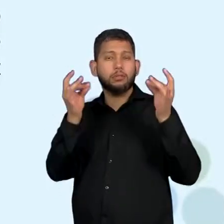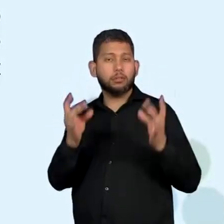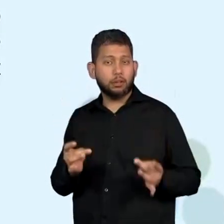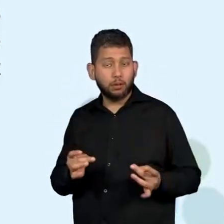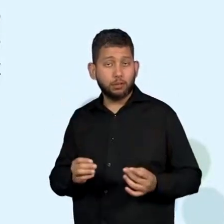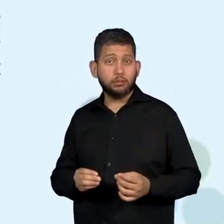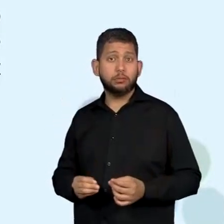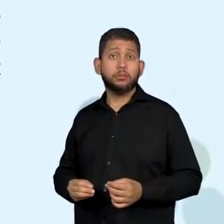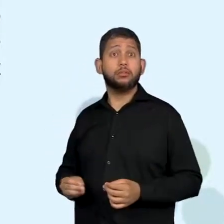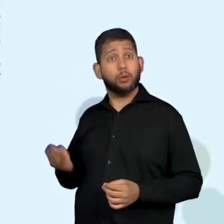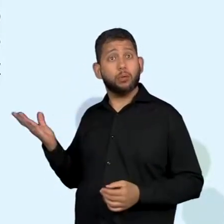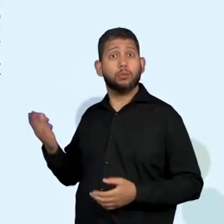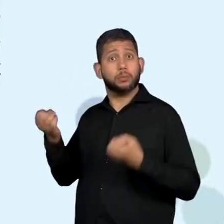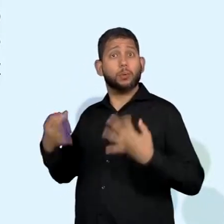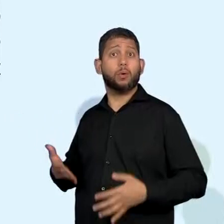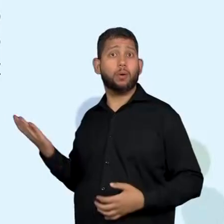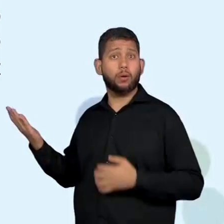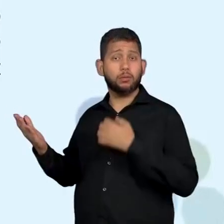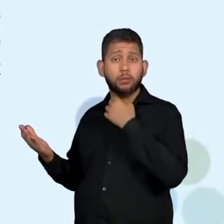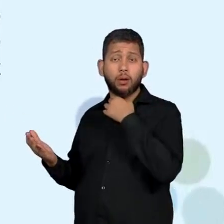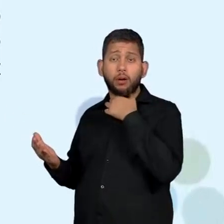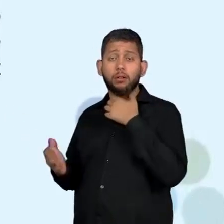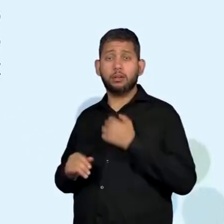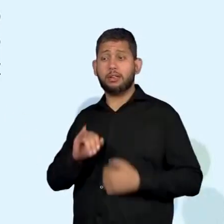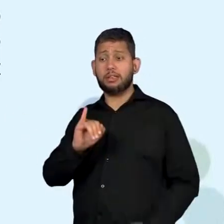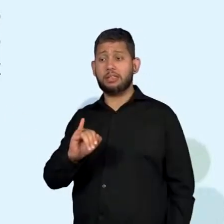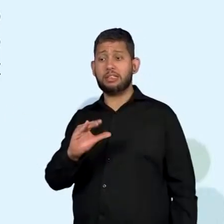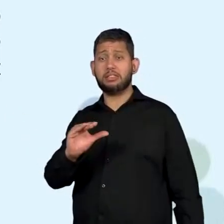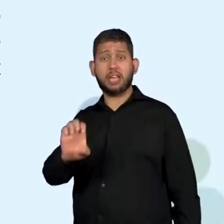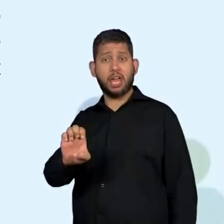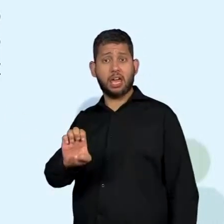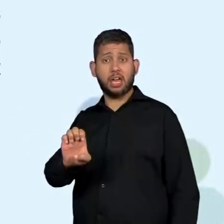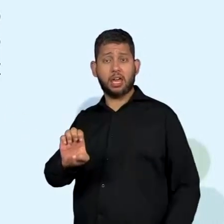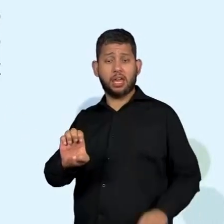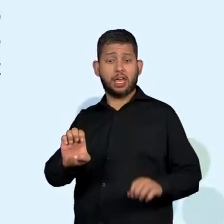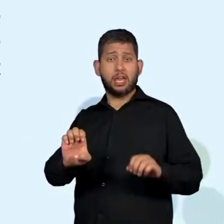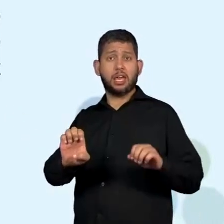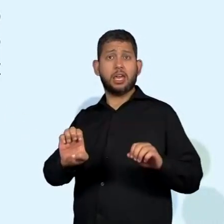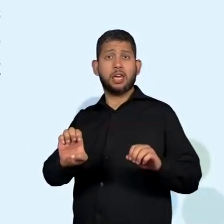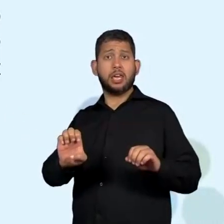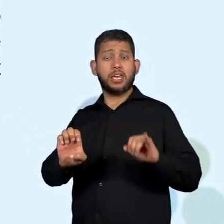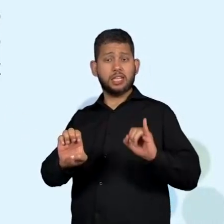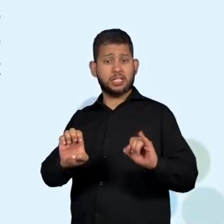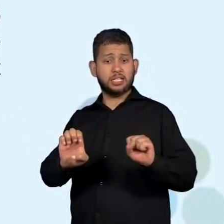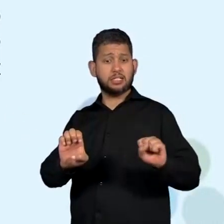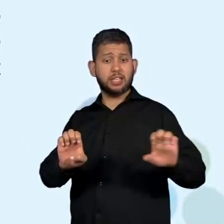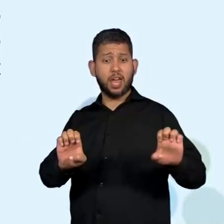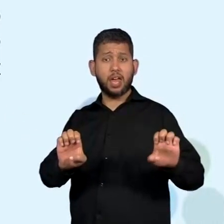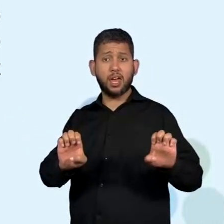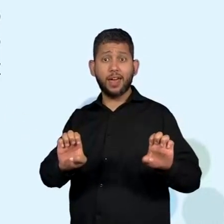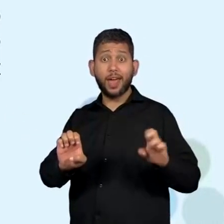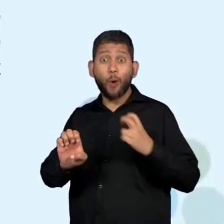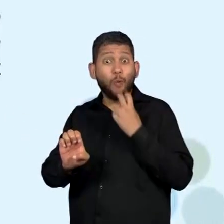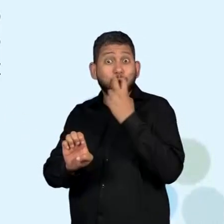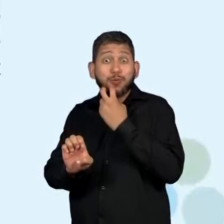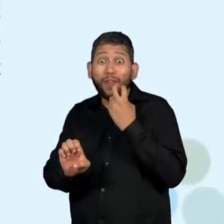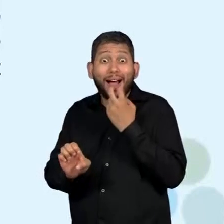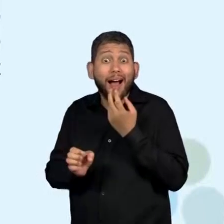iniciar a aula, né? As duas pronúncias desses trechos, as pronúncias são iguais.